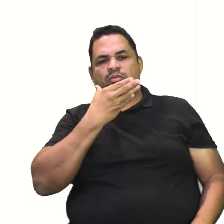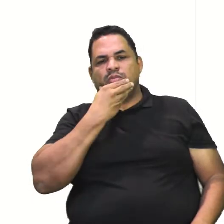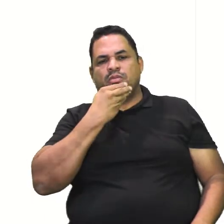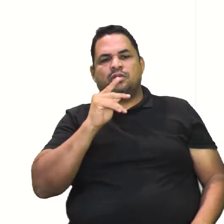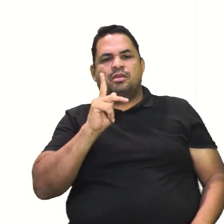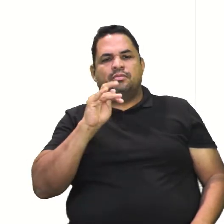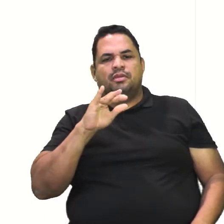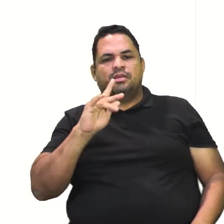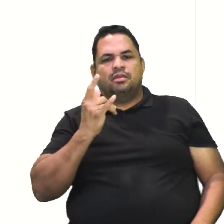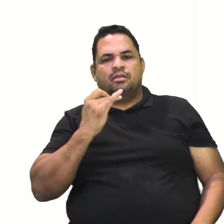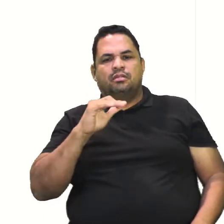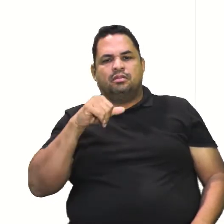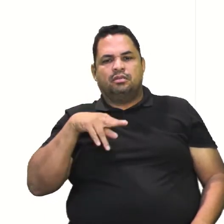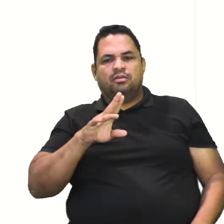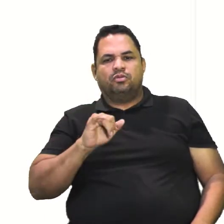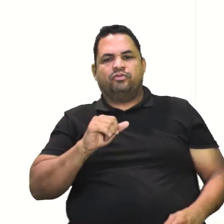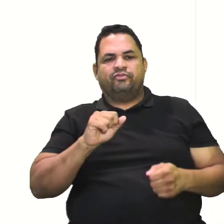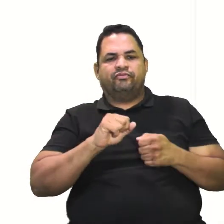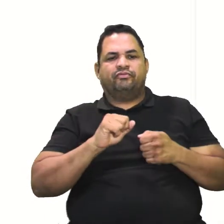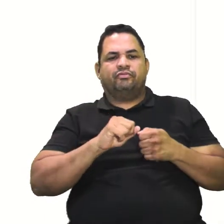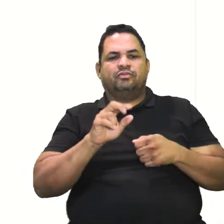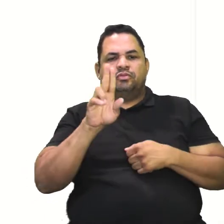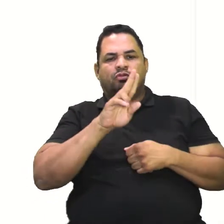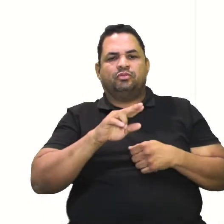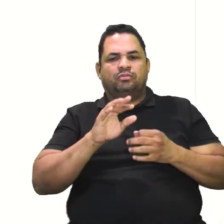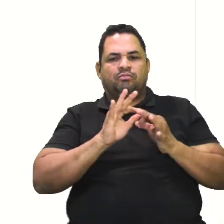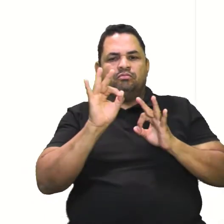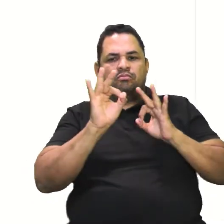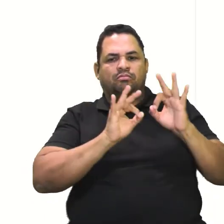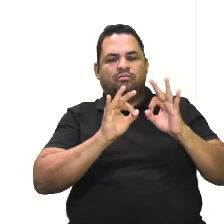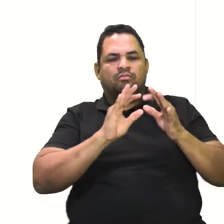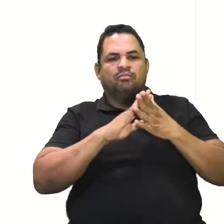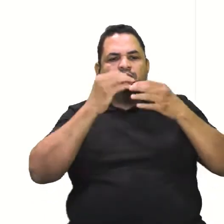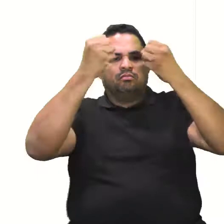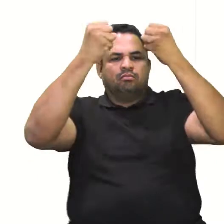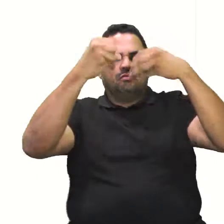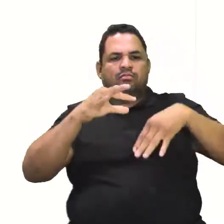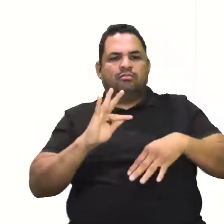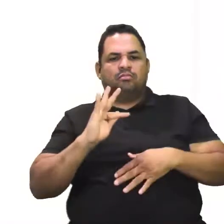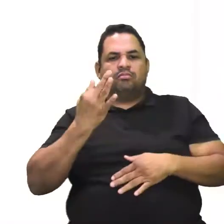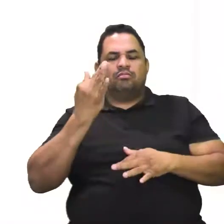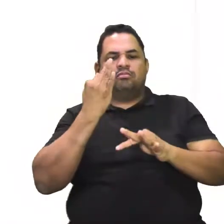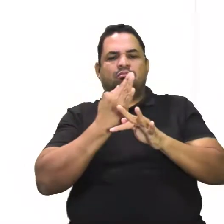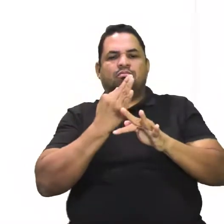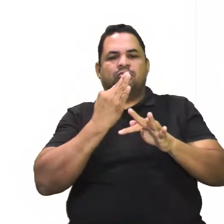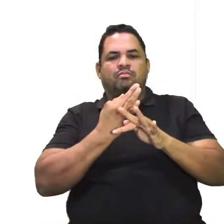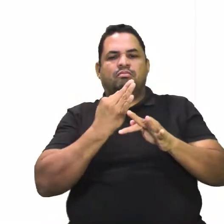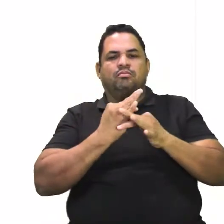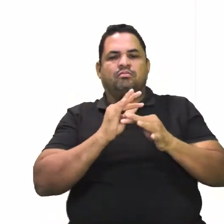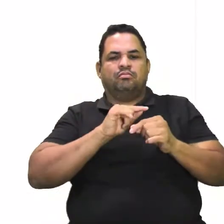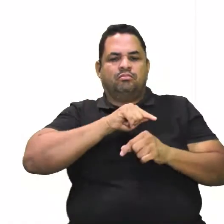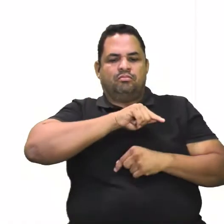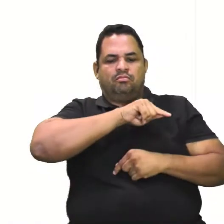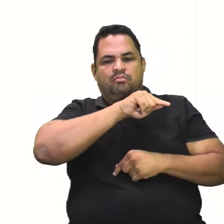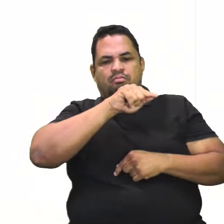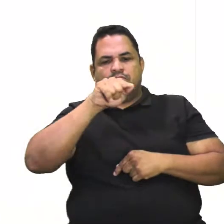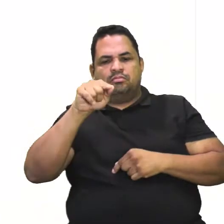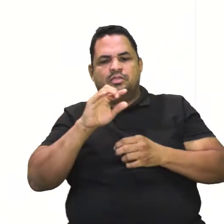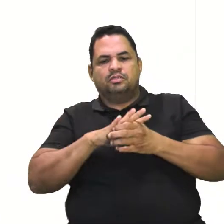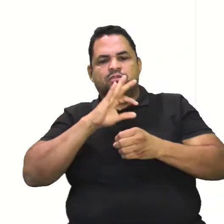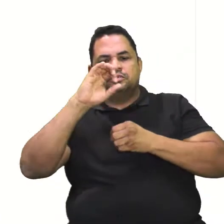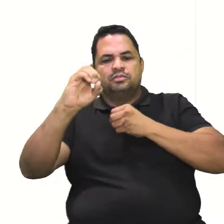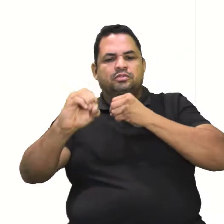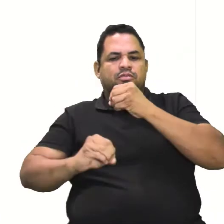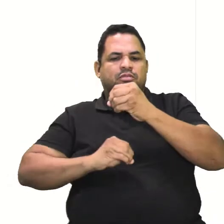Copérnico, Kepler, Halley e Newton fizeram uso das suas configurações para explicar fenômenos físicos, como as trajetórias dos